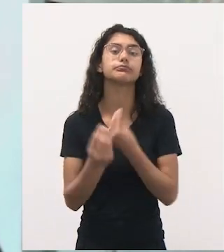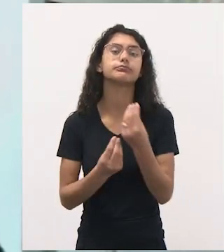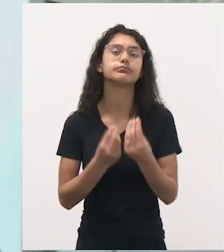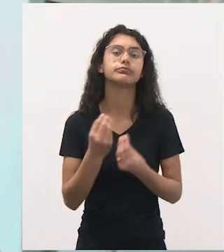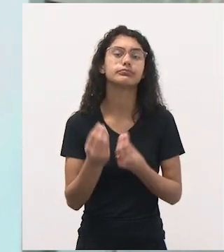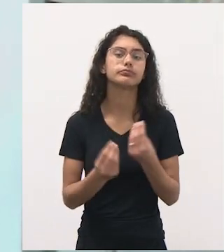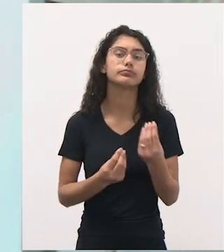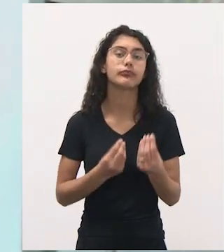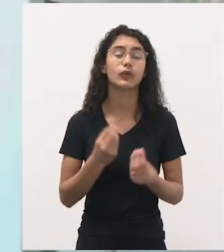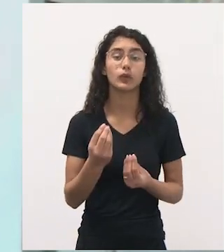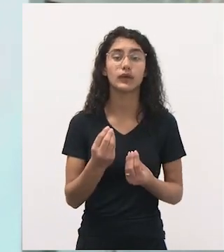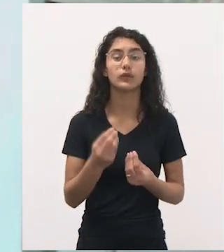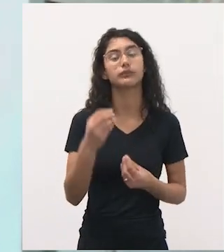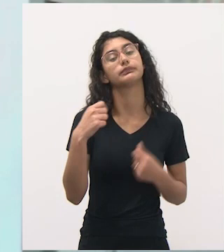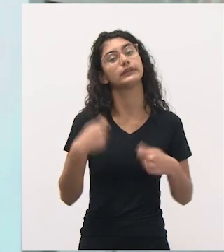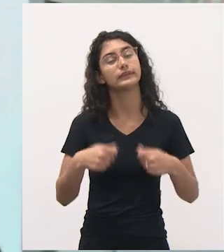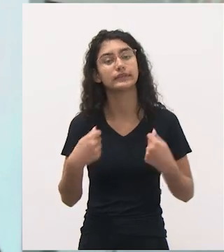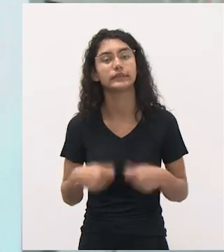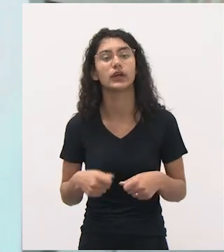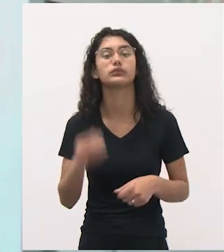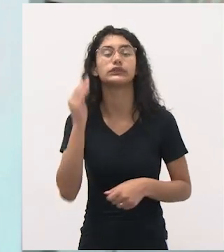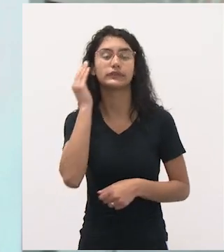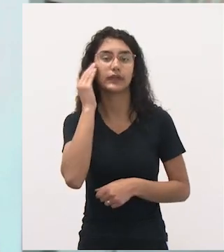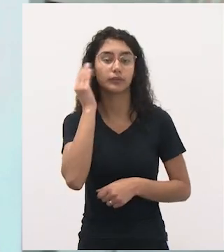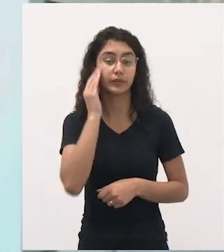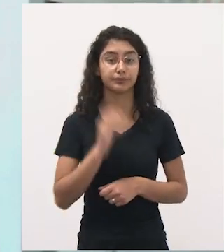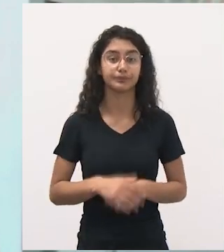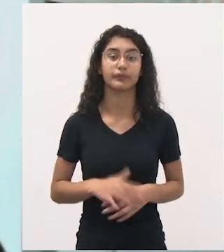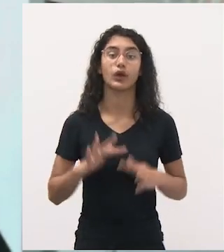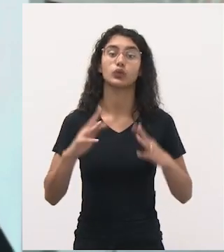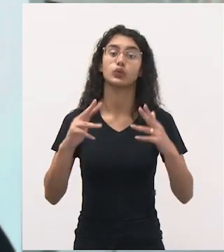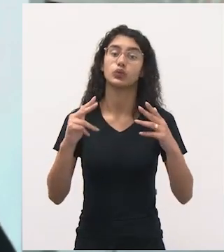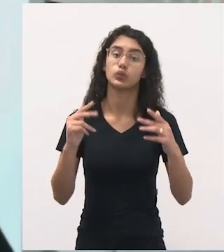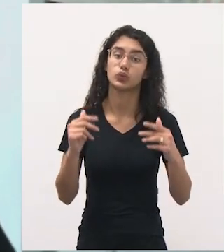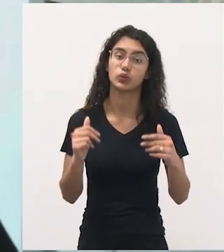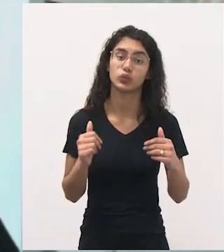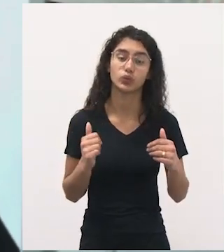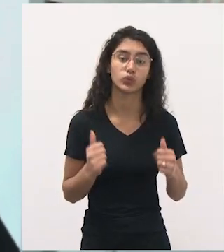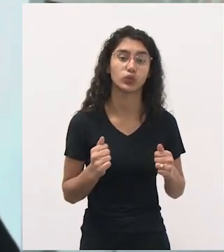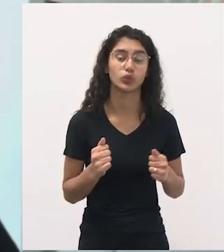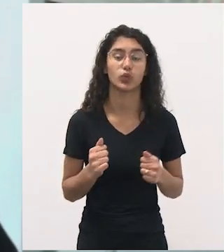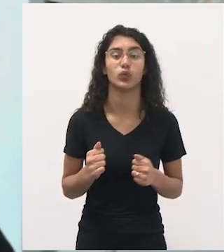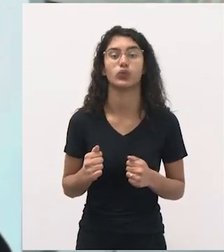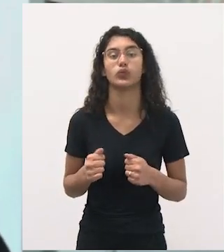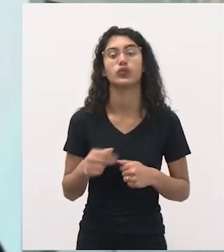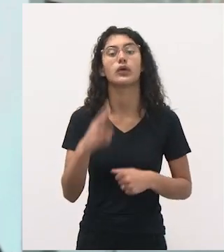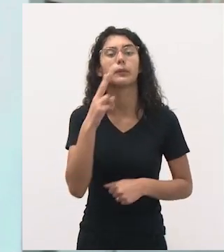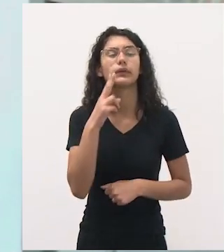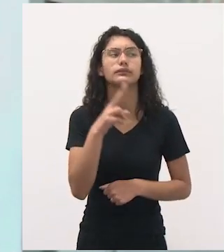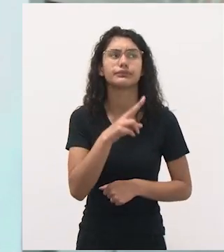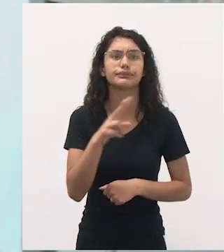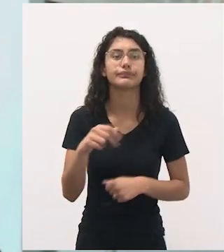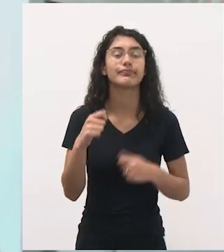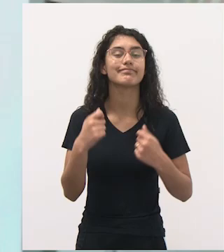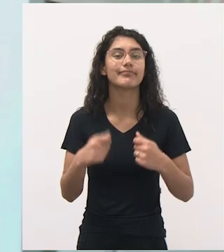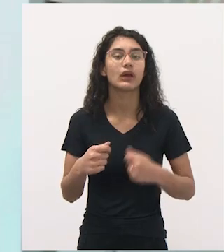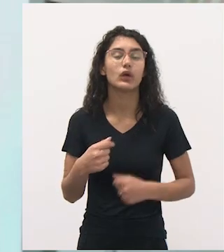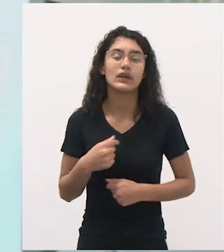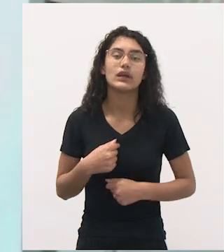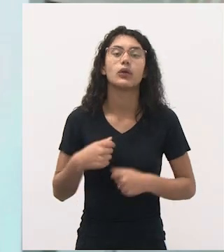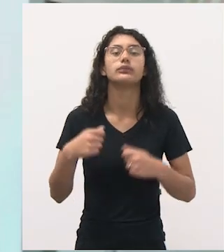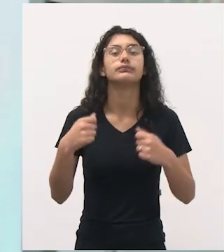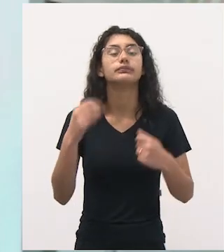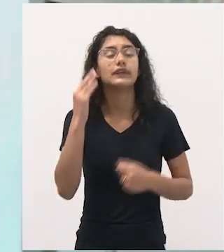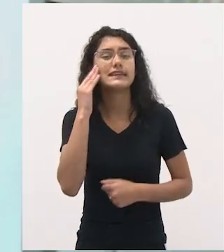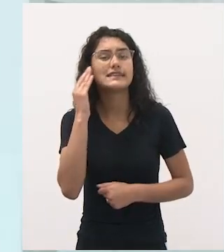que precisamos saber? Então, todos nós temos que olhar o que eu sei que o meu aluno sabe, o que eu preciso saber que o meu